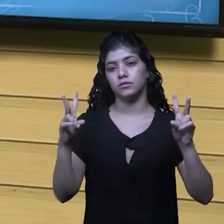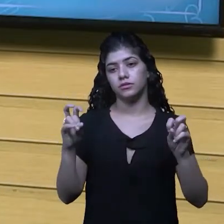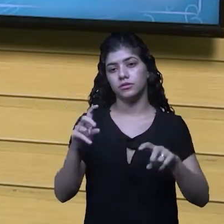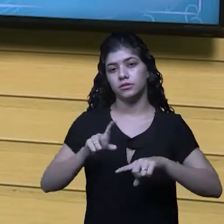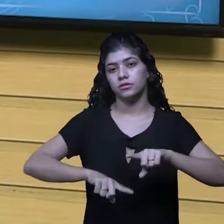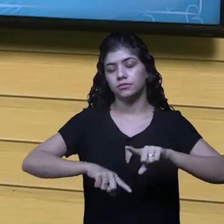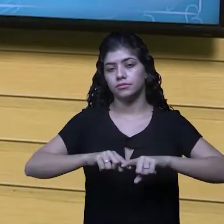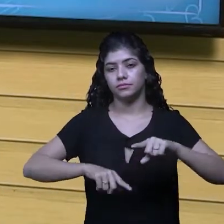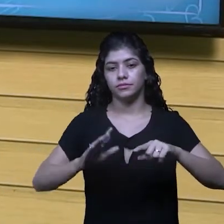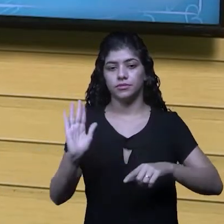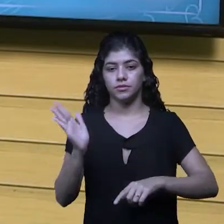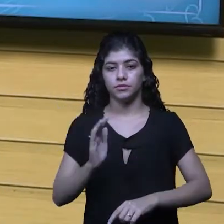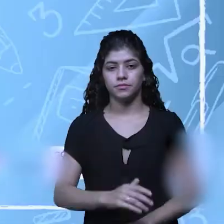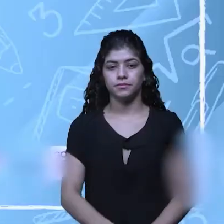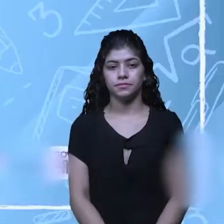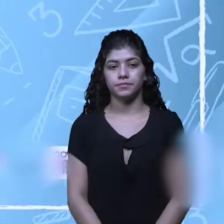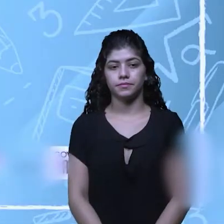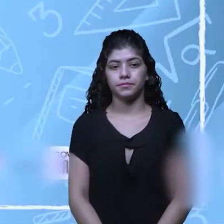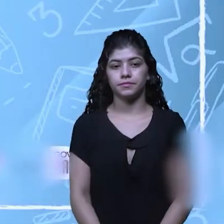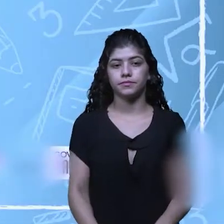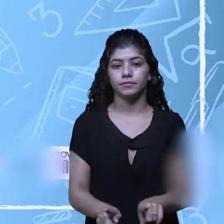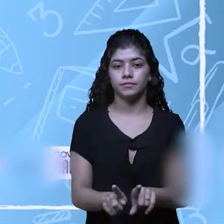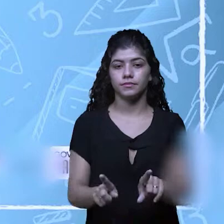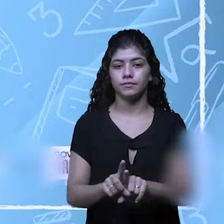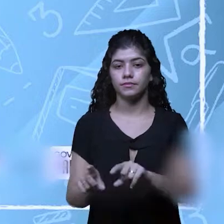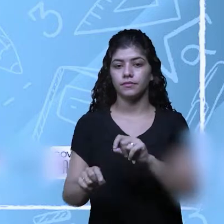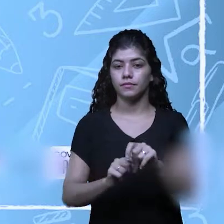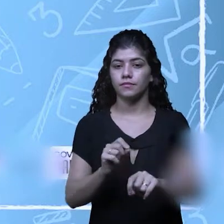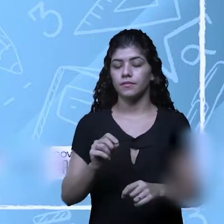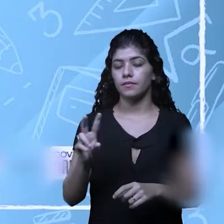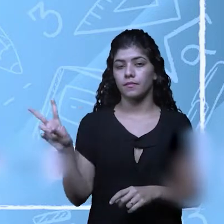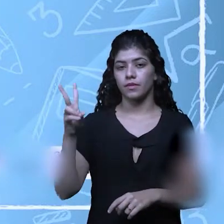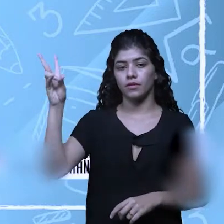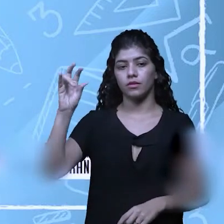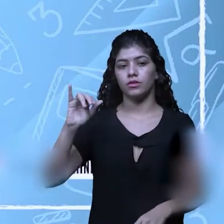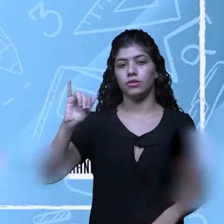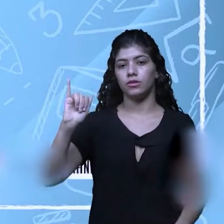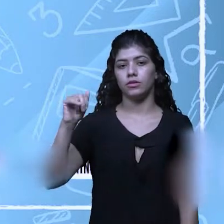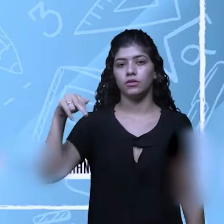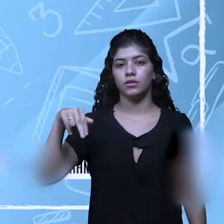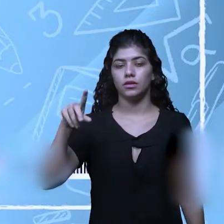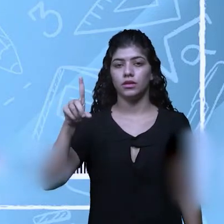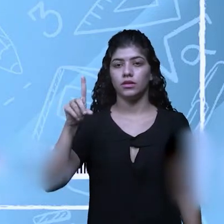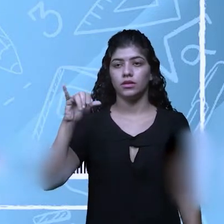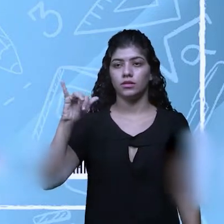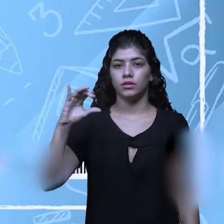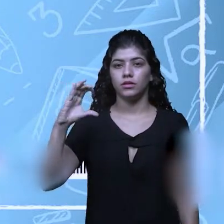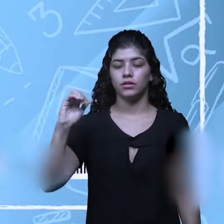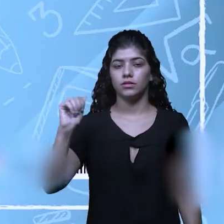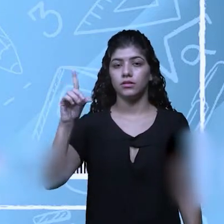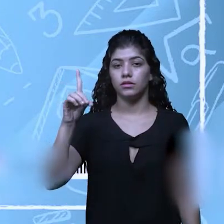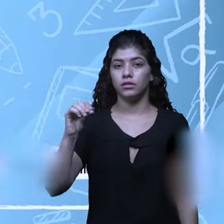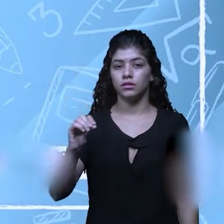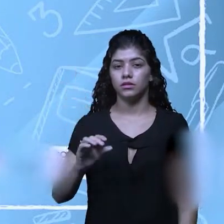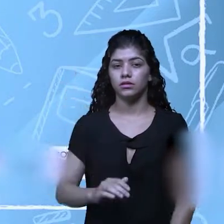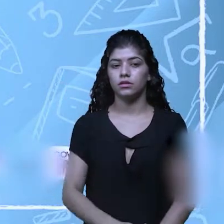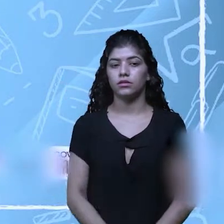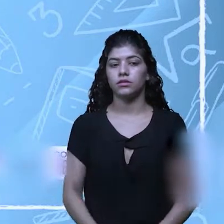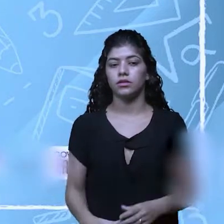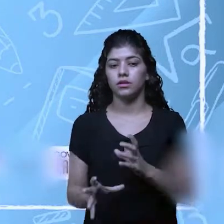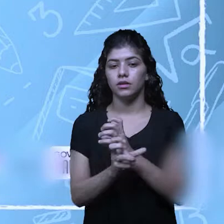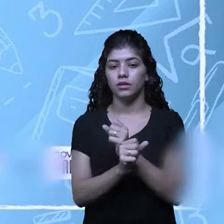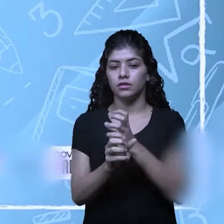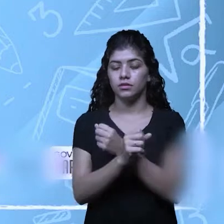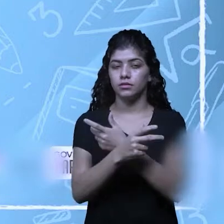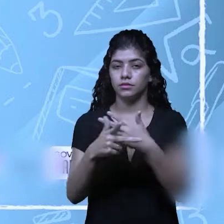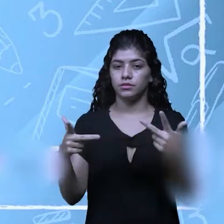determinado instrumento de medida. Fórmulas do cálculo de incerteza. Cálculo da média do valor indicado. É